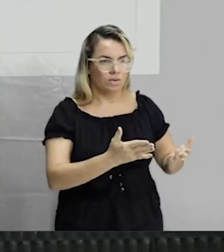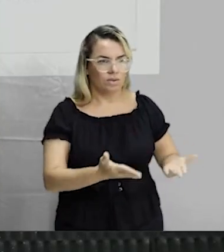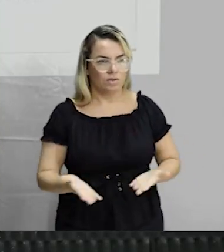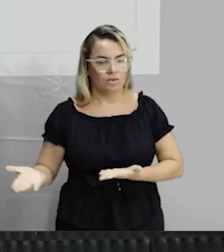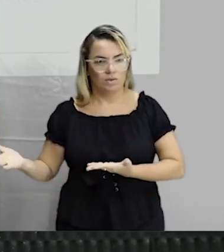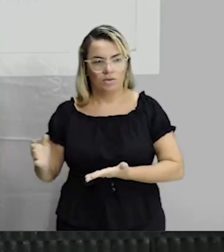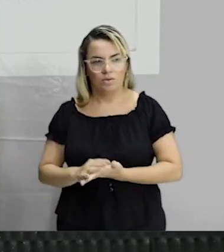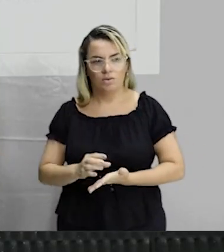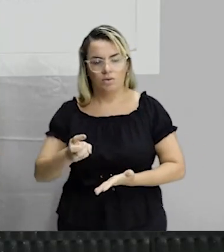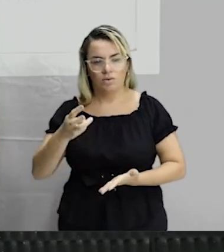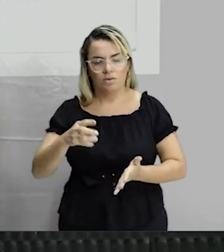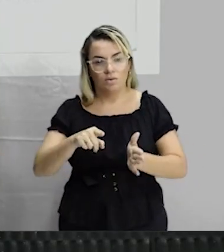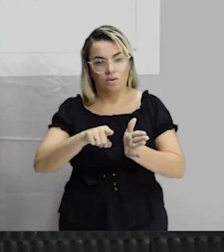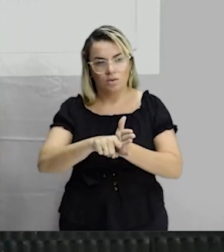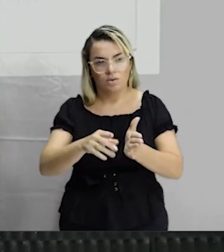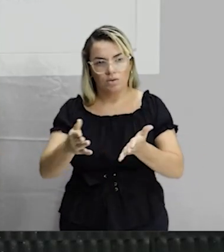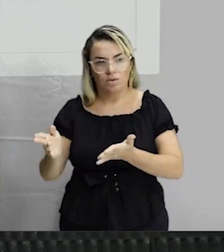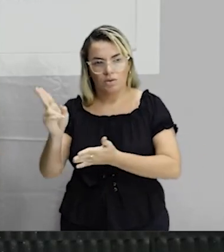gente usou,